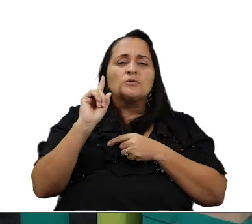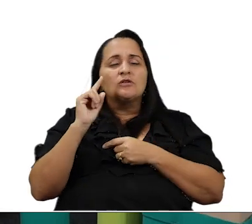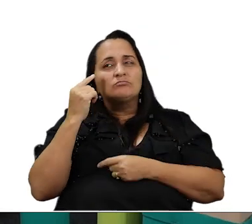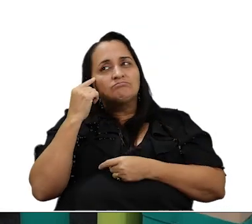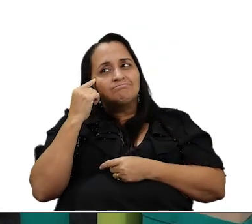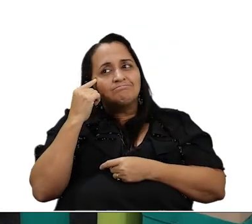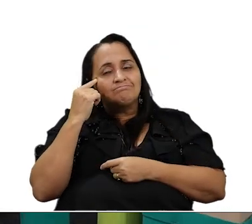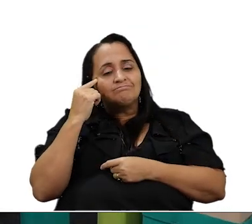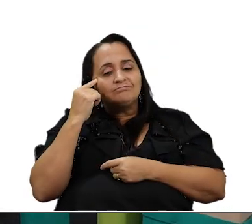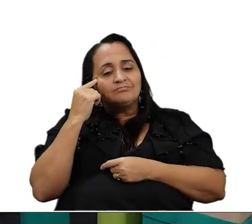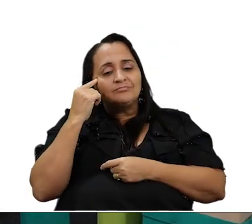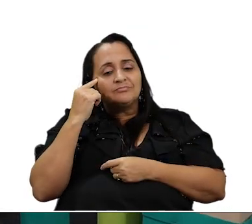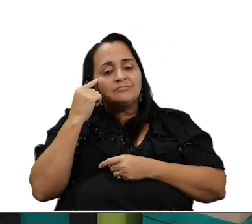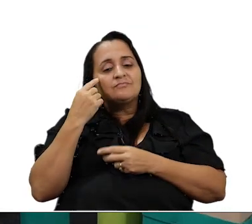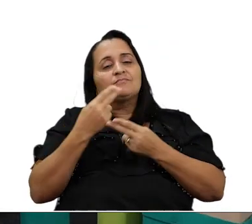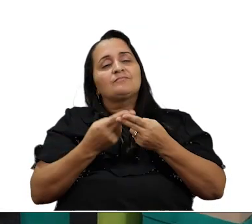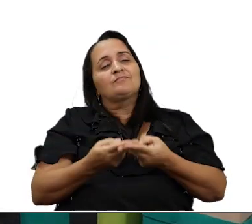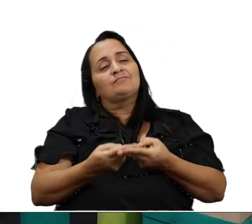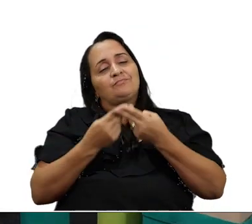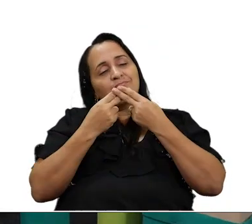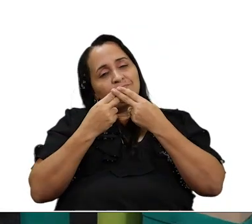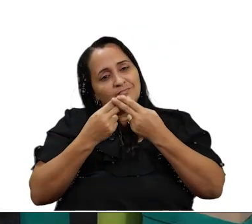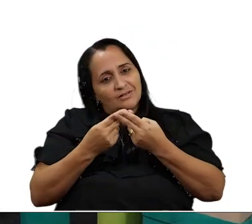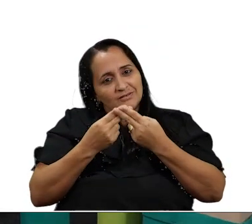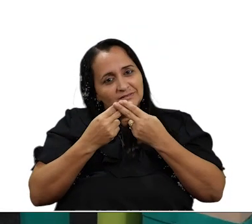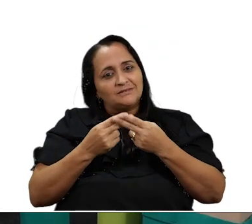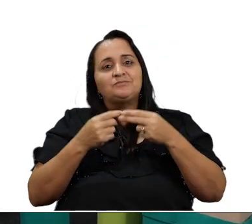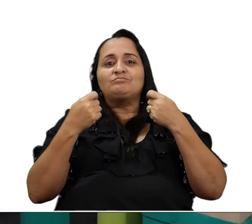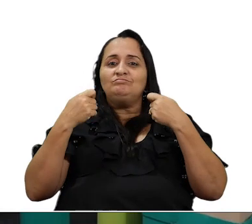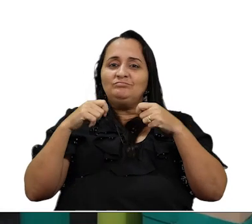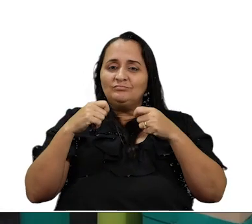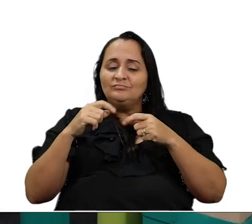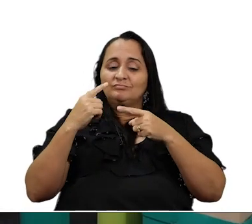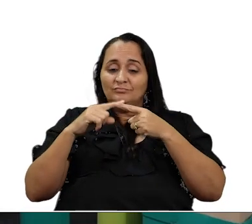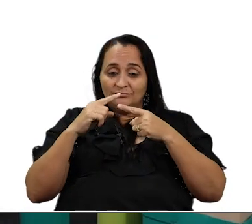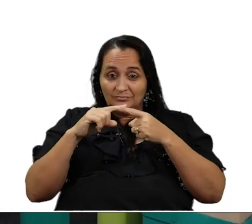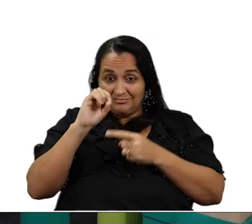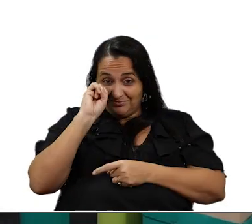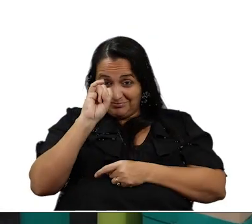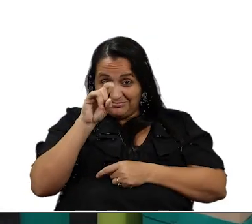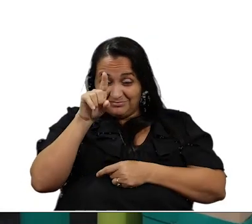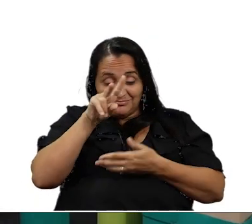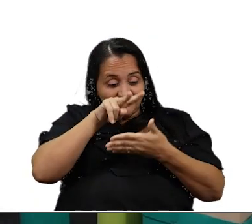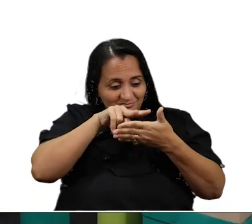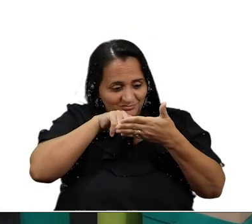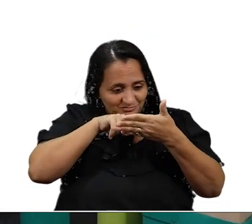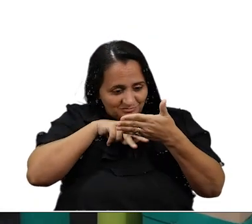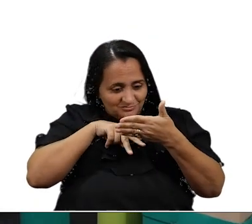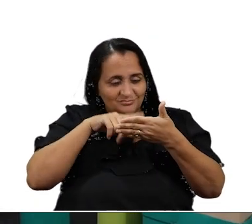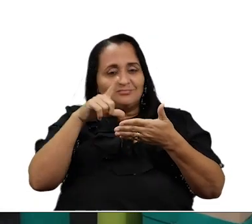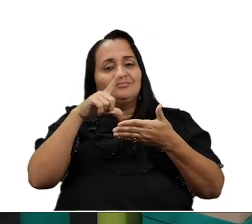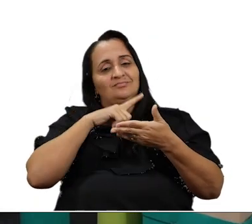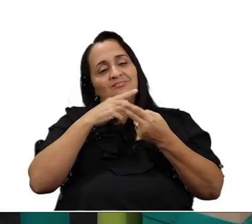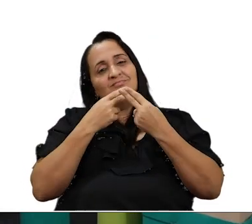Aí, é exercício de paciência. Lembra que eu falei que um bom leitor é paciente? Se você não